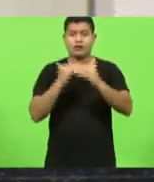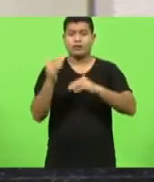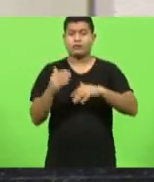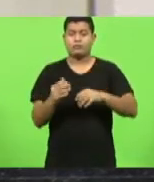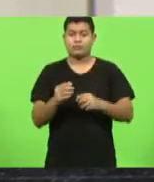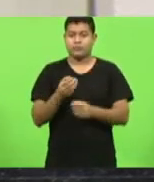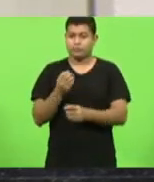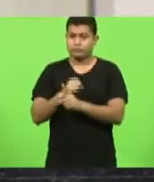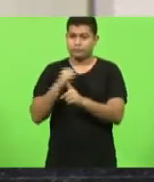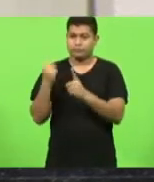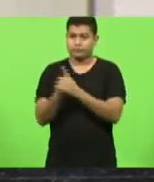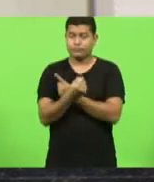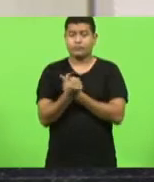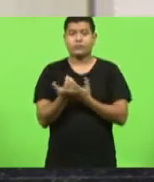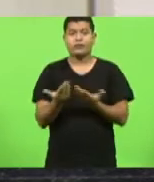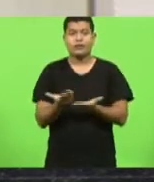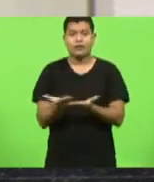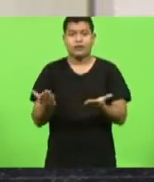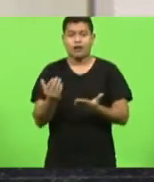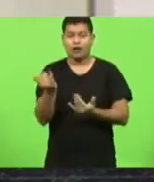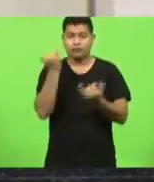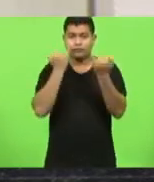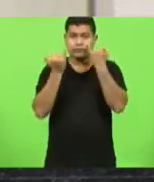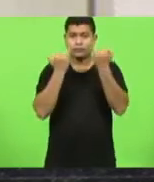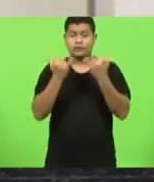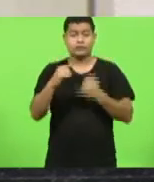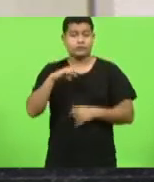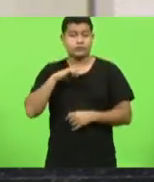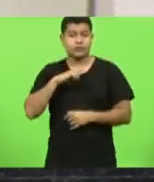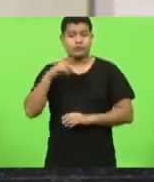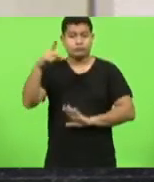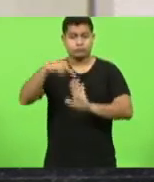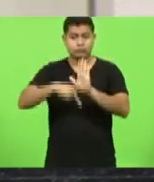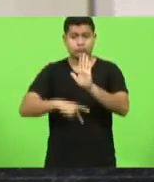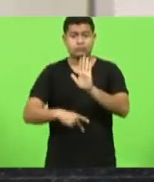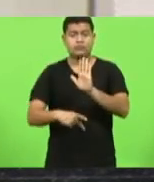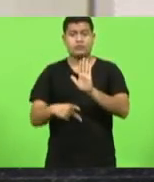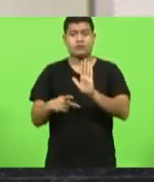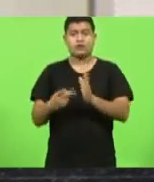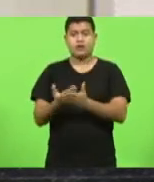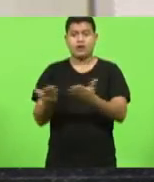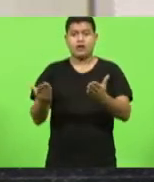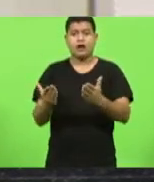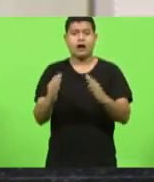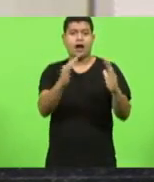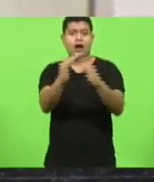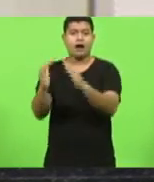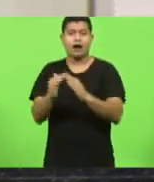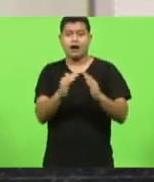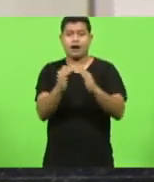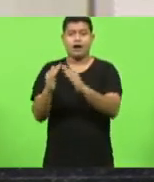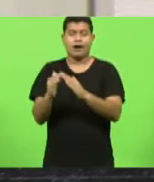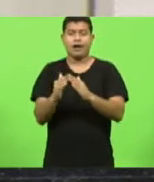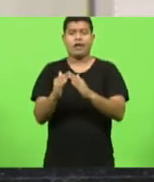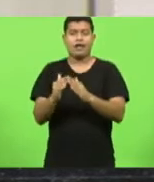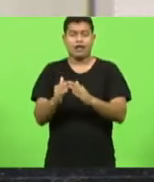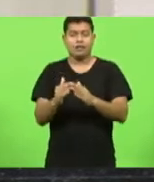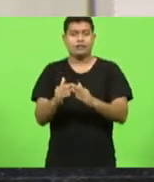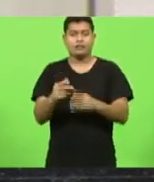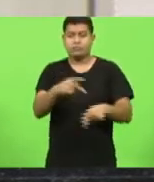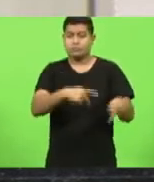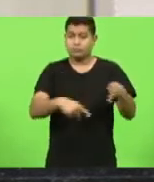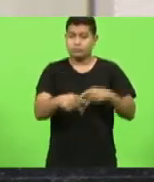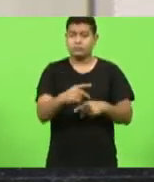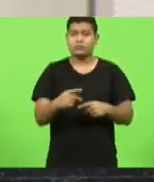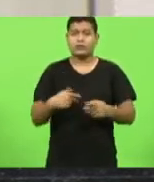informações acerca da existência de projeto de moradias populares em trâmite nessa secretaria de